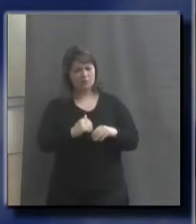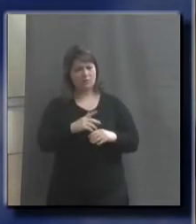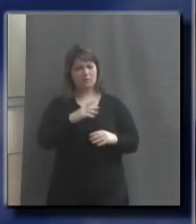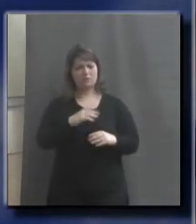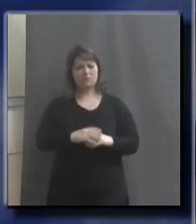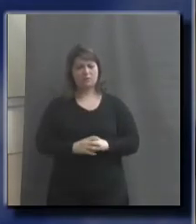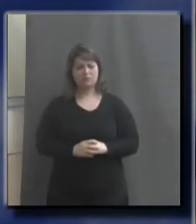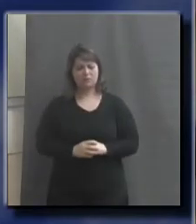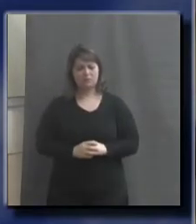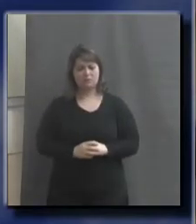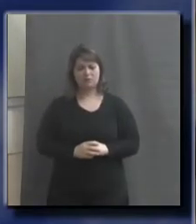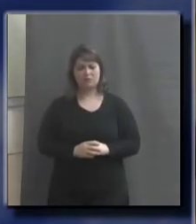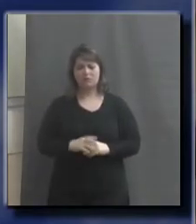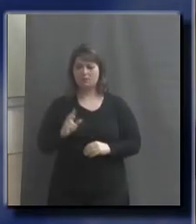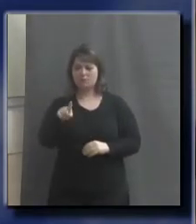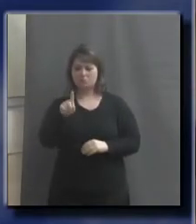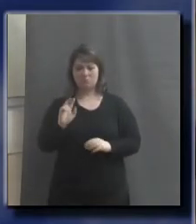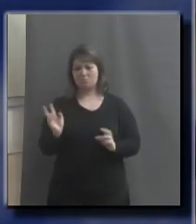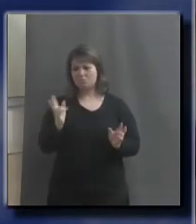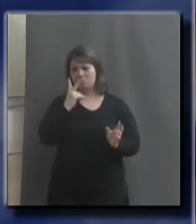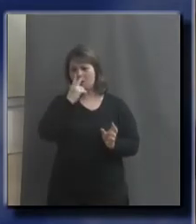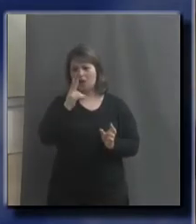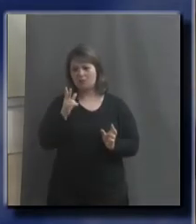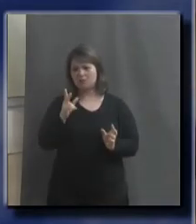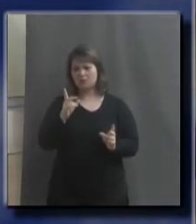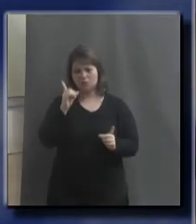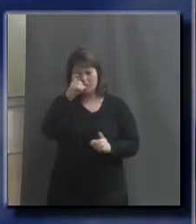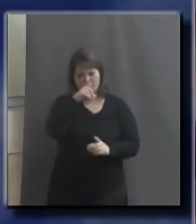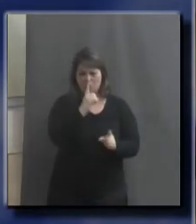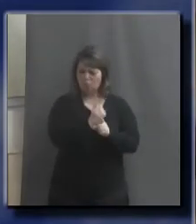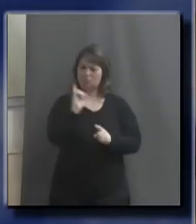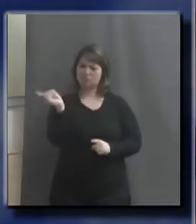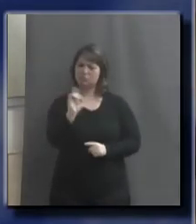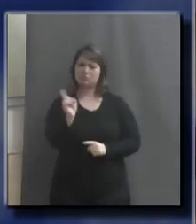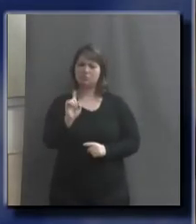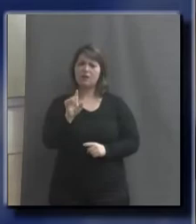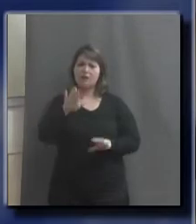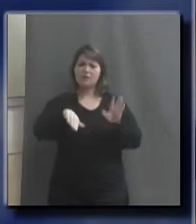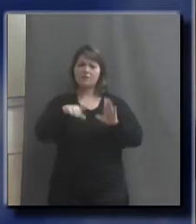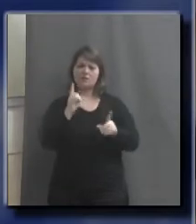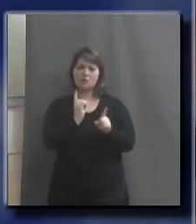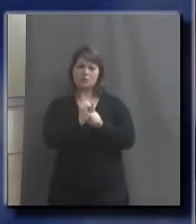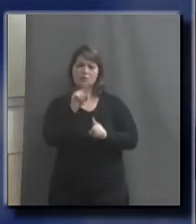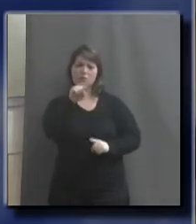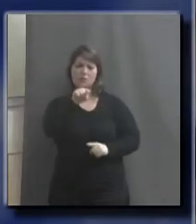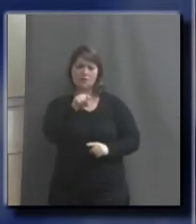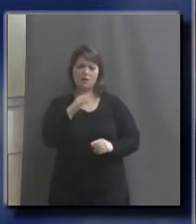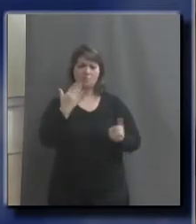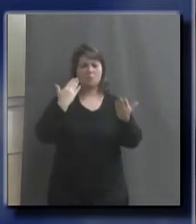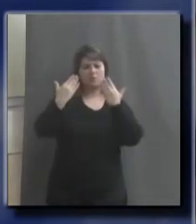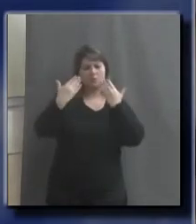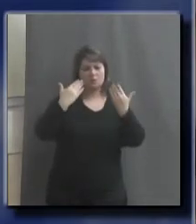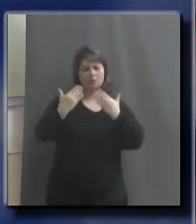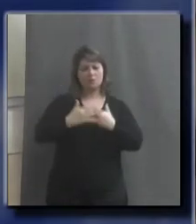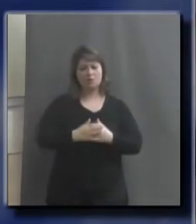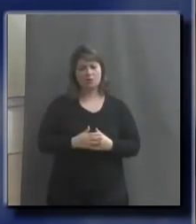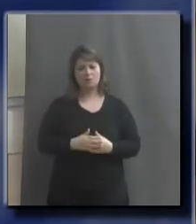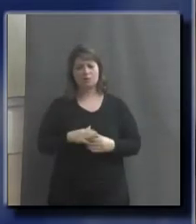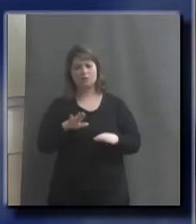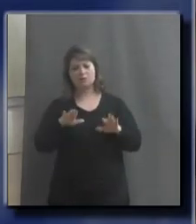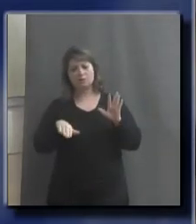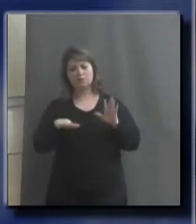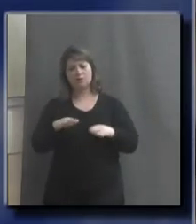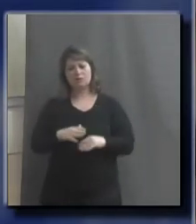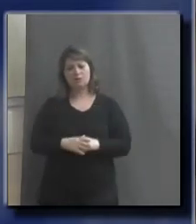ao ser-fazer. Não é raro a gente encontrar, né, nas psicólogas, quando a gente se encontra, né, nos espaços de orientação,